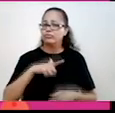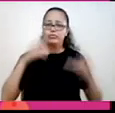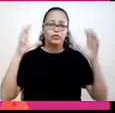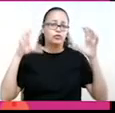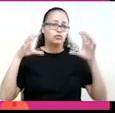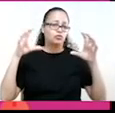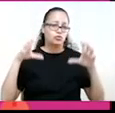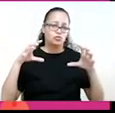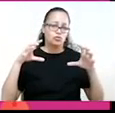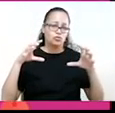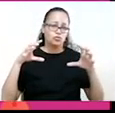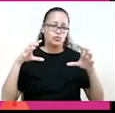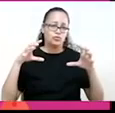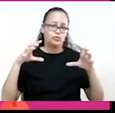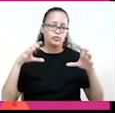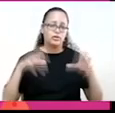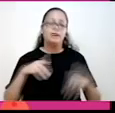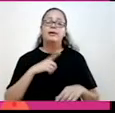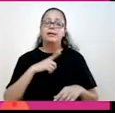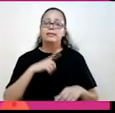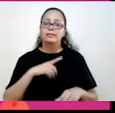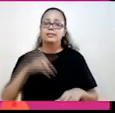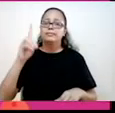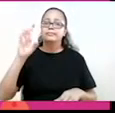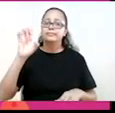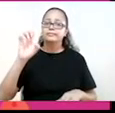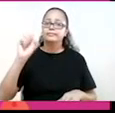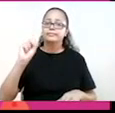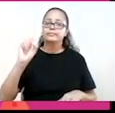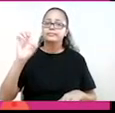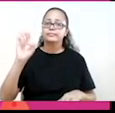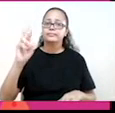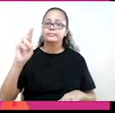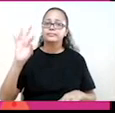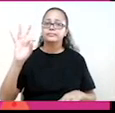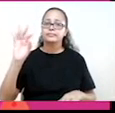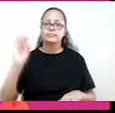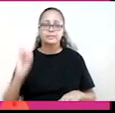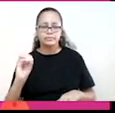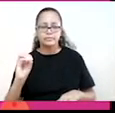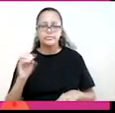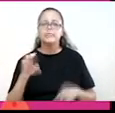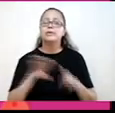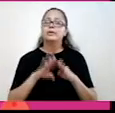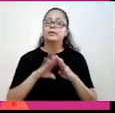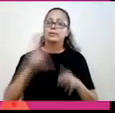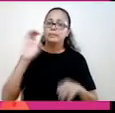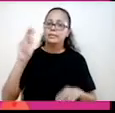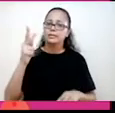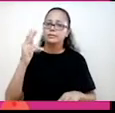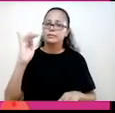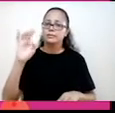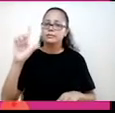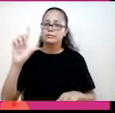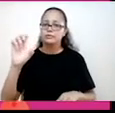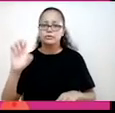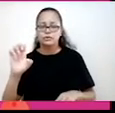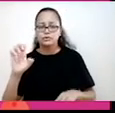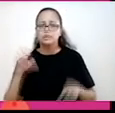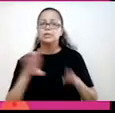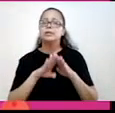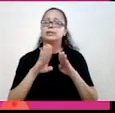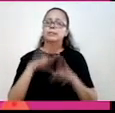Ela é muito comum no deserto de Sonora, né, no México, no deserto de Atacama, no Chile, e no sul da